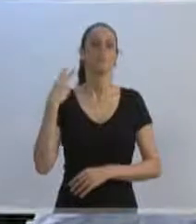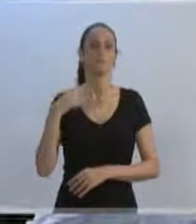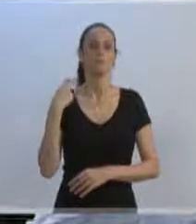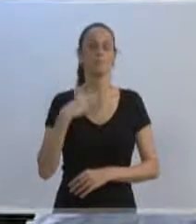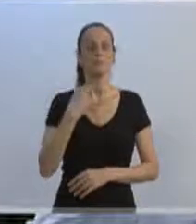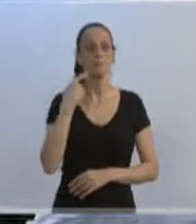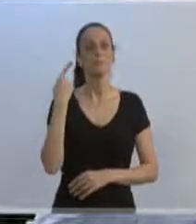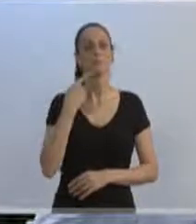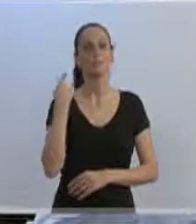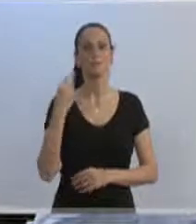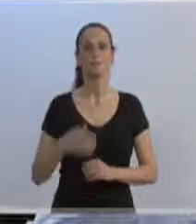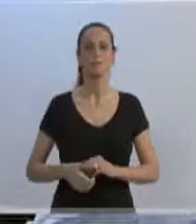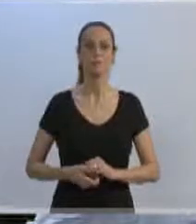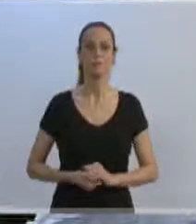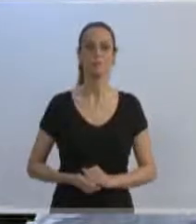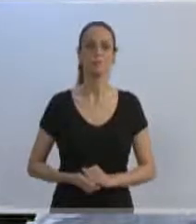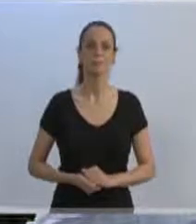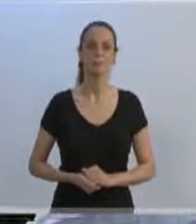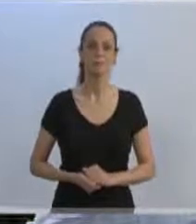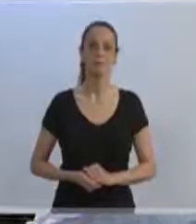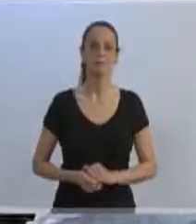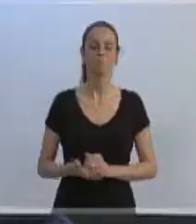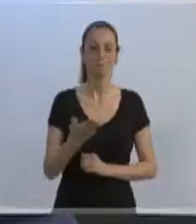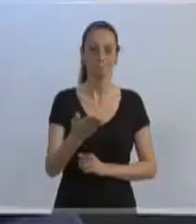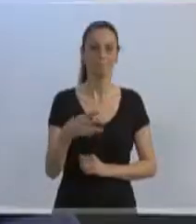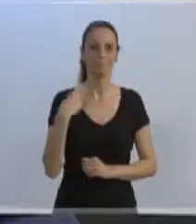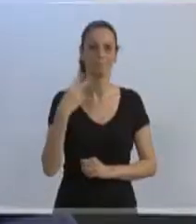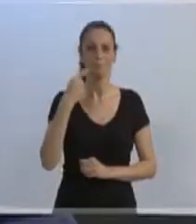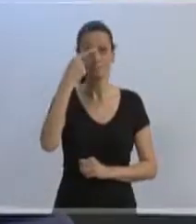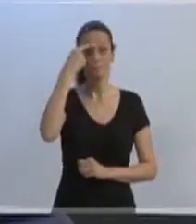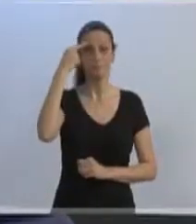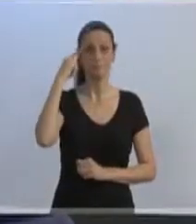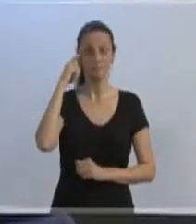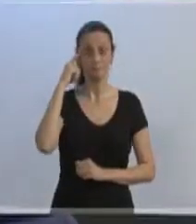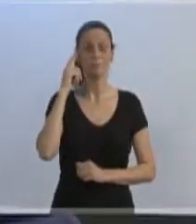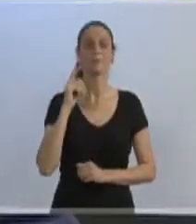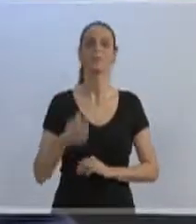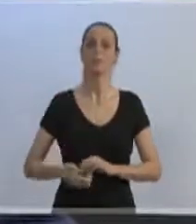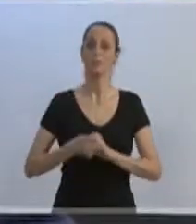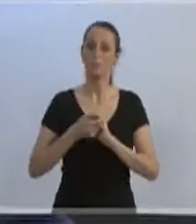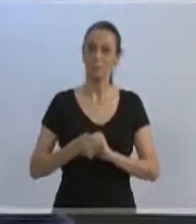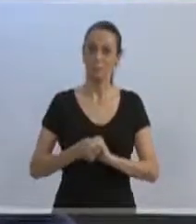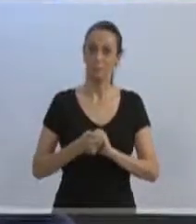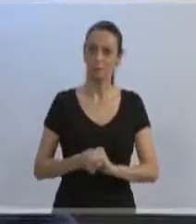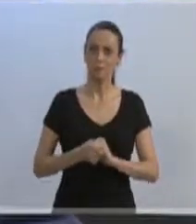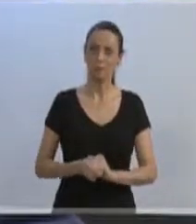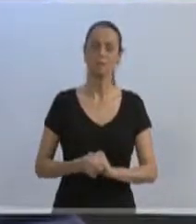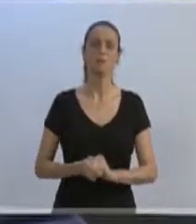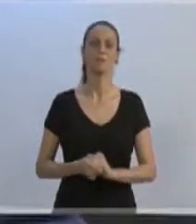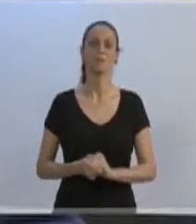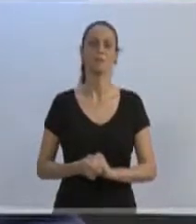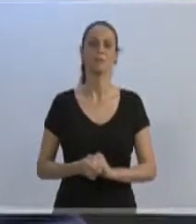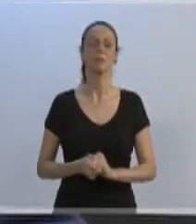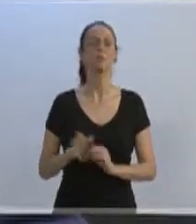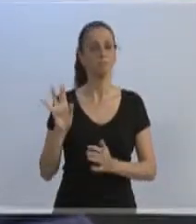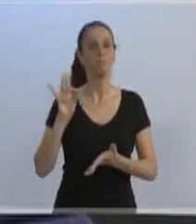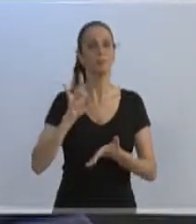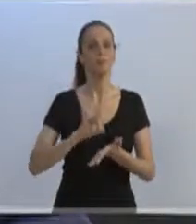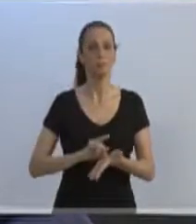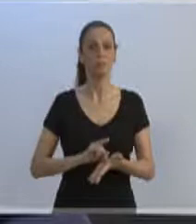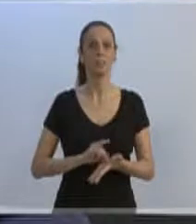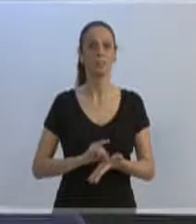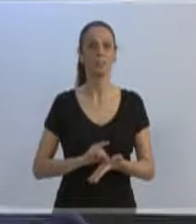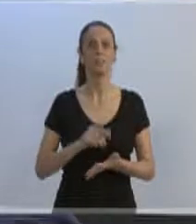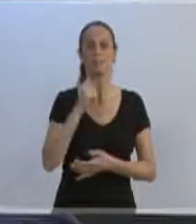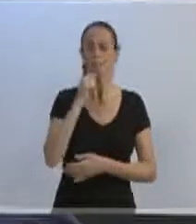marcelo lanzarin vereador ito socialmente parabenizavam excelência que realmente trouxe aqui a